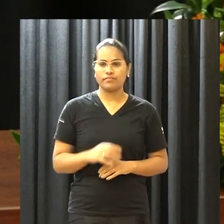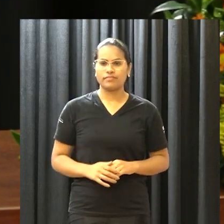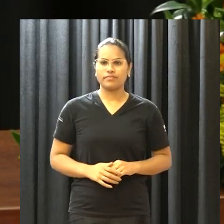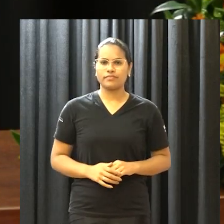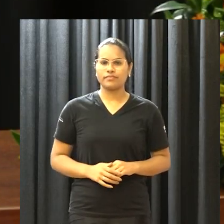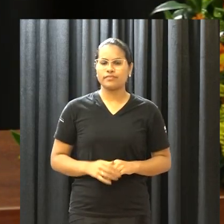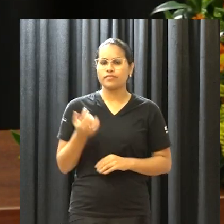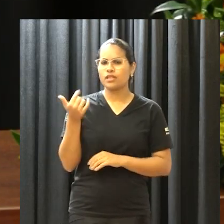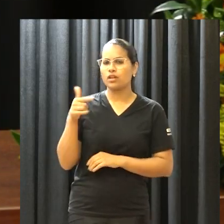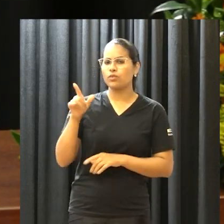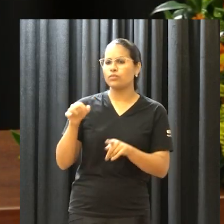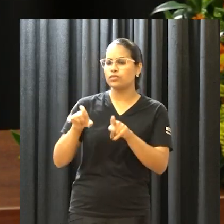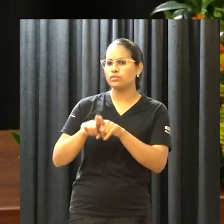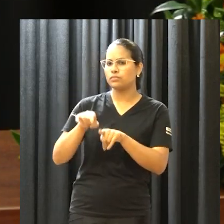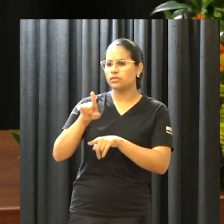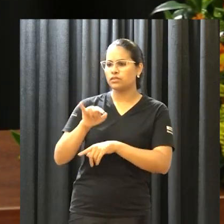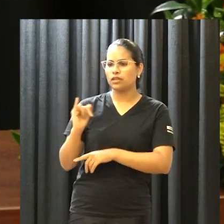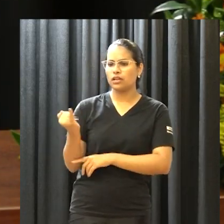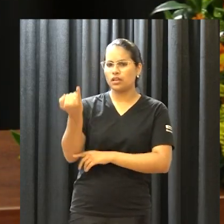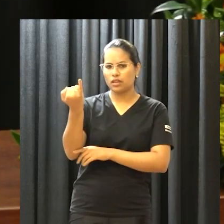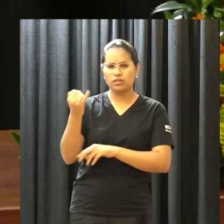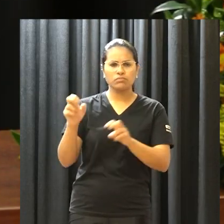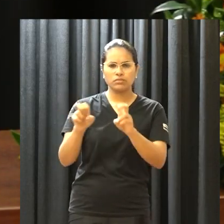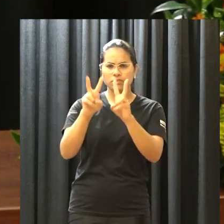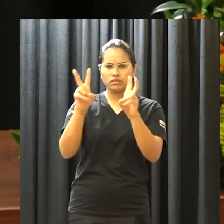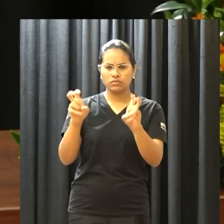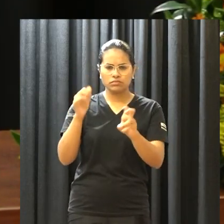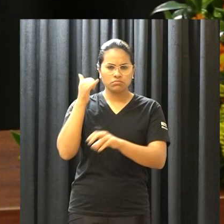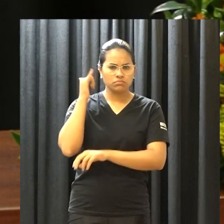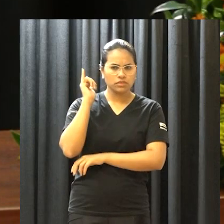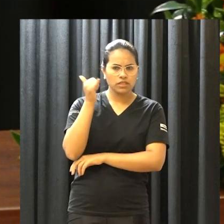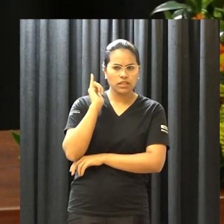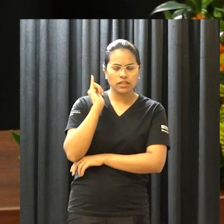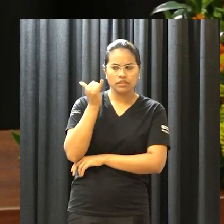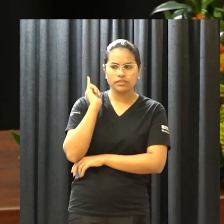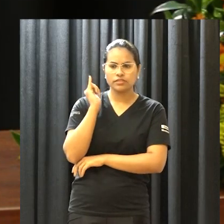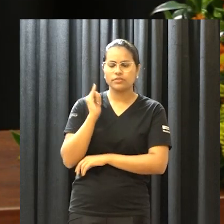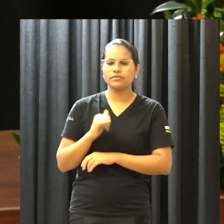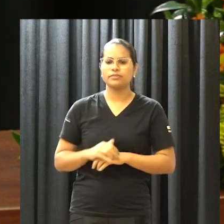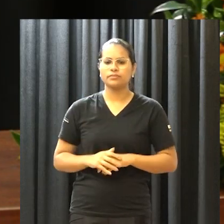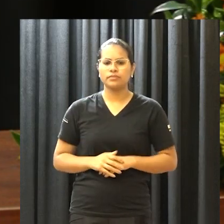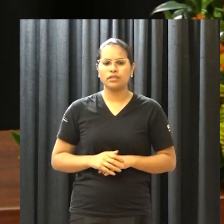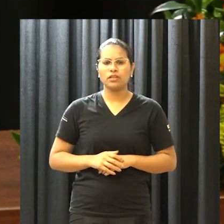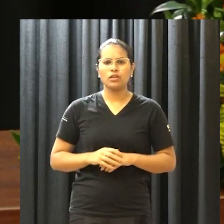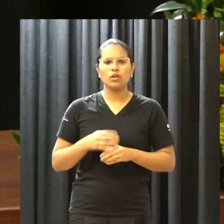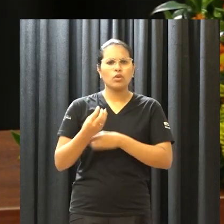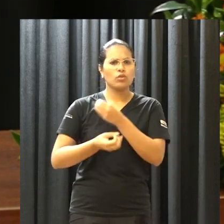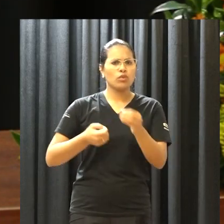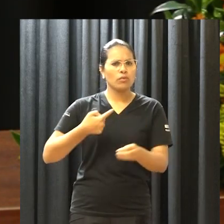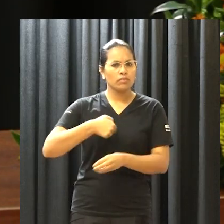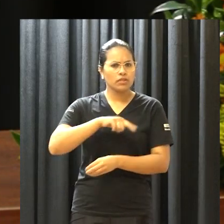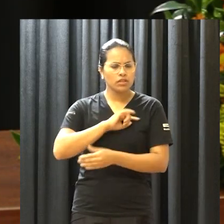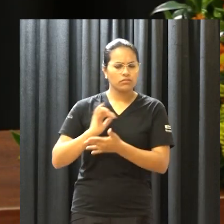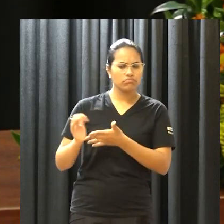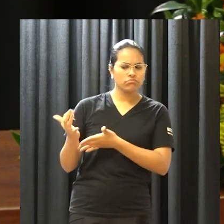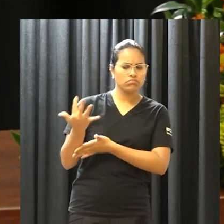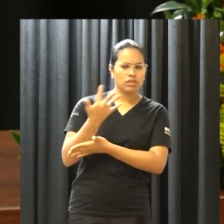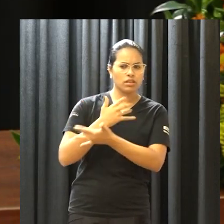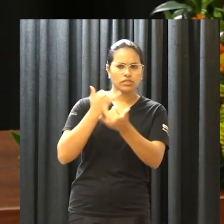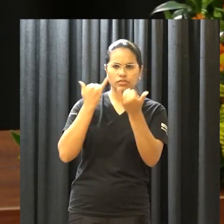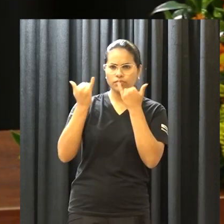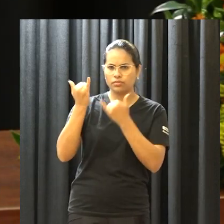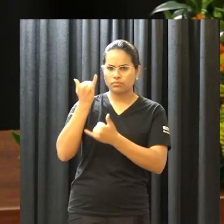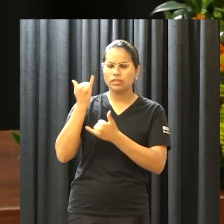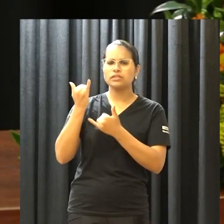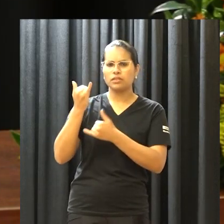Um outro ponto que é importante é sobre as narrativas, né? Como é que a gente colhe essas narrativas. Então, esse grupo de